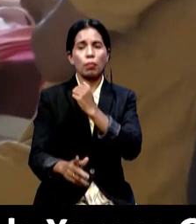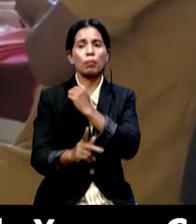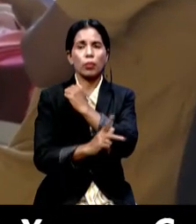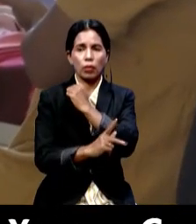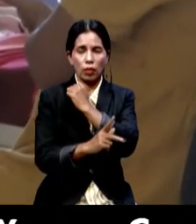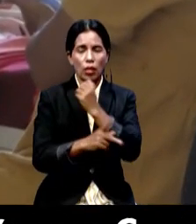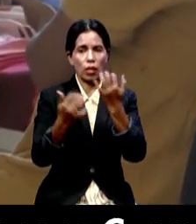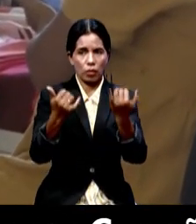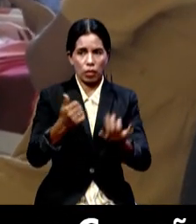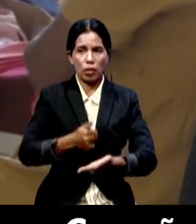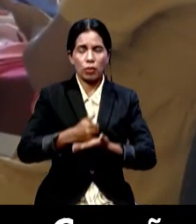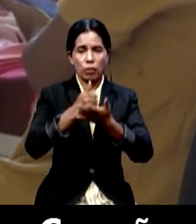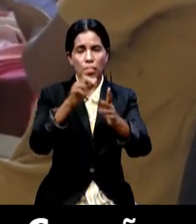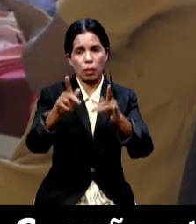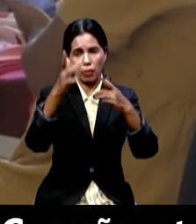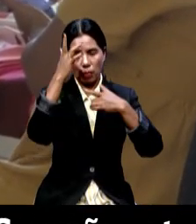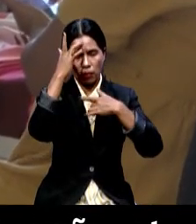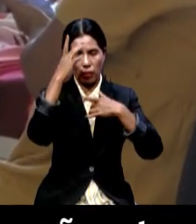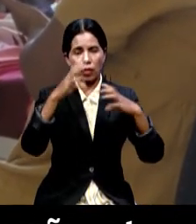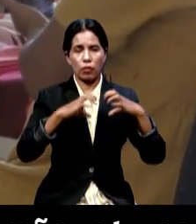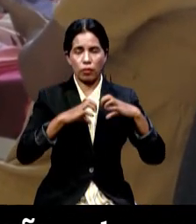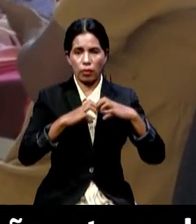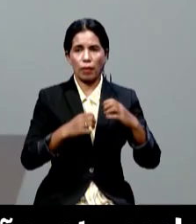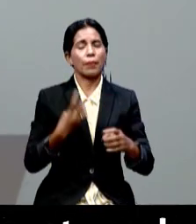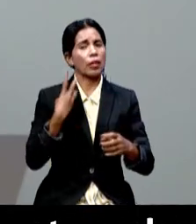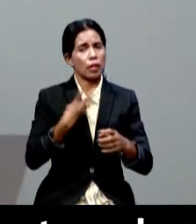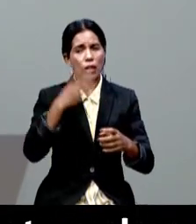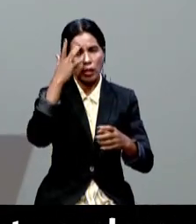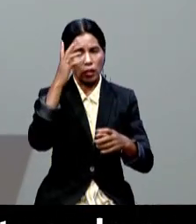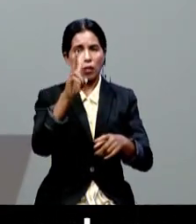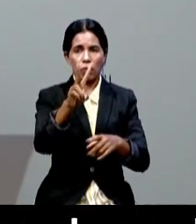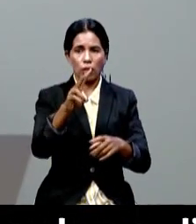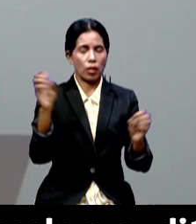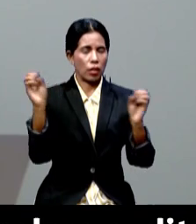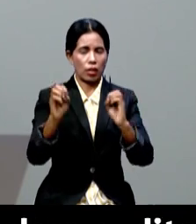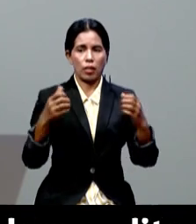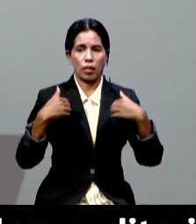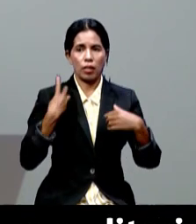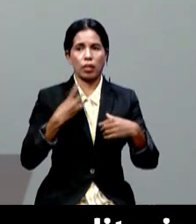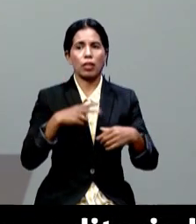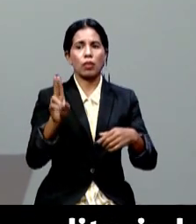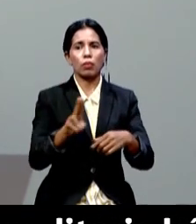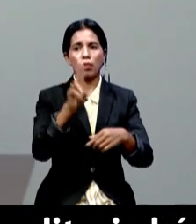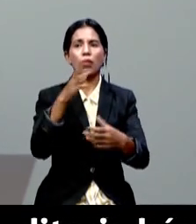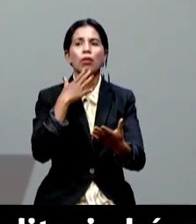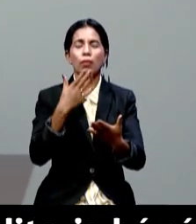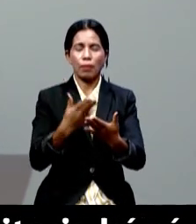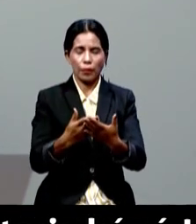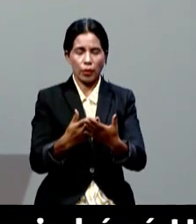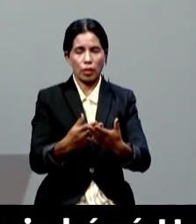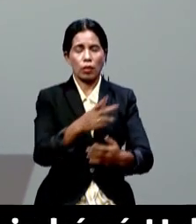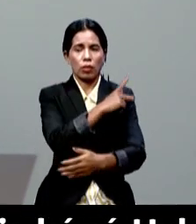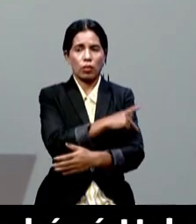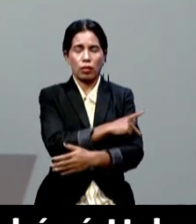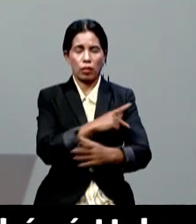atende paciente moras fuan. Ita tene katak na iruet la suficiente, mas be boat ne be makita iha, ita tem que utiliza o dia clínica coração ne ita